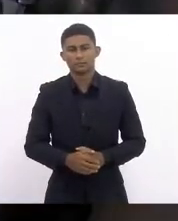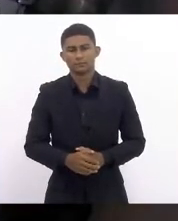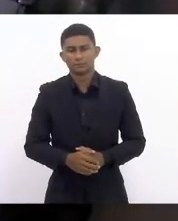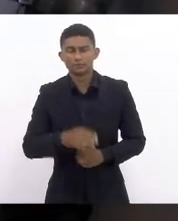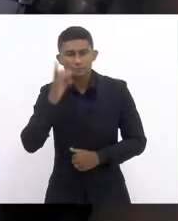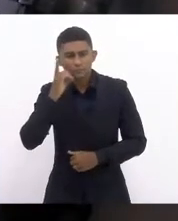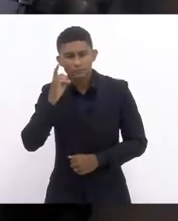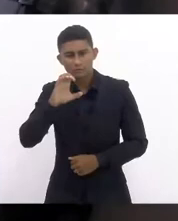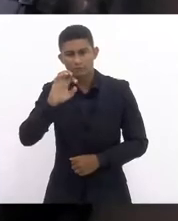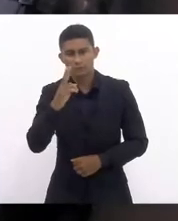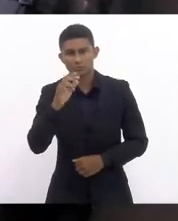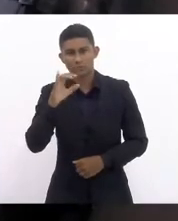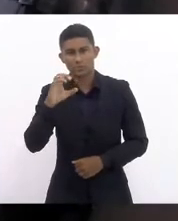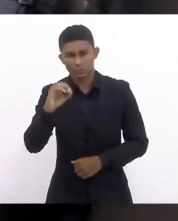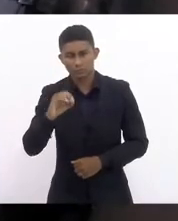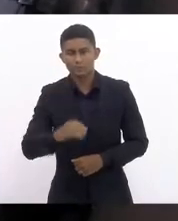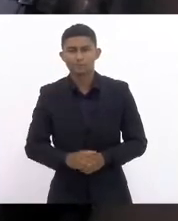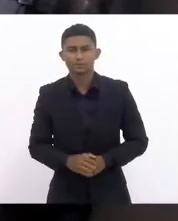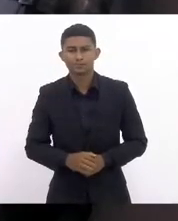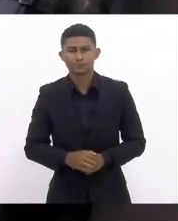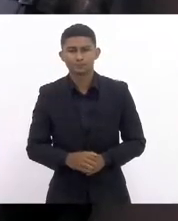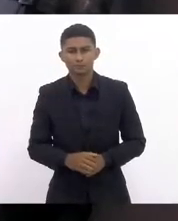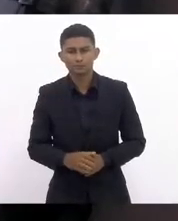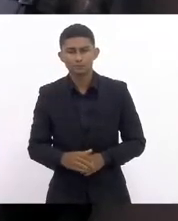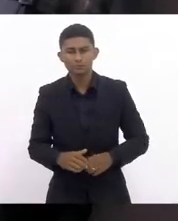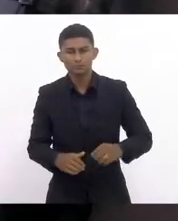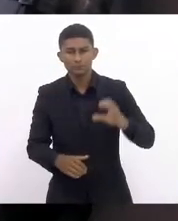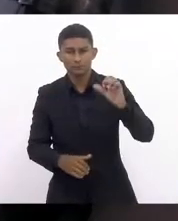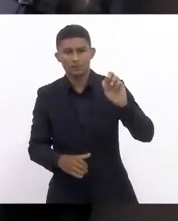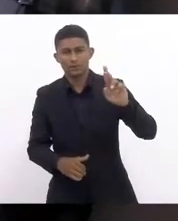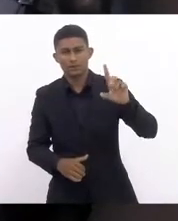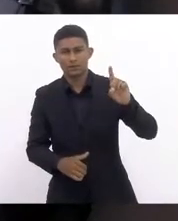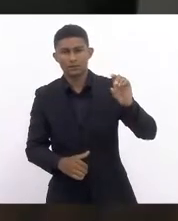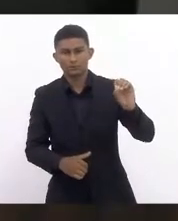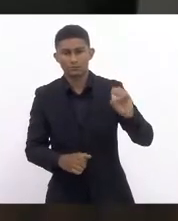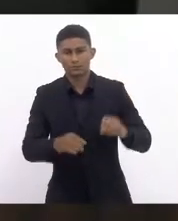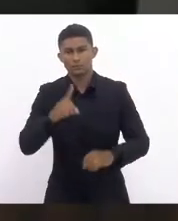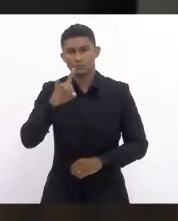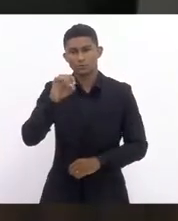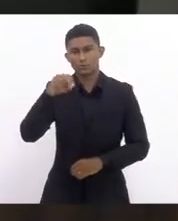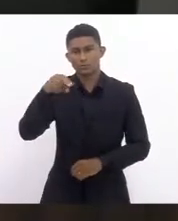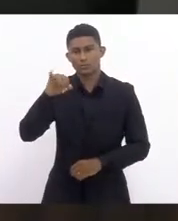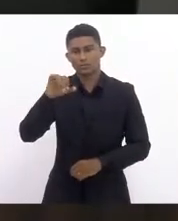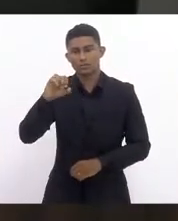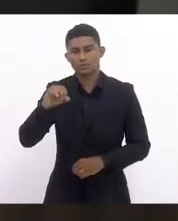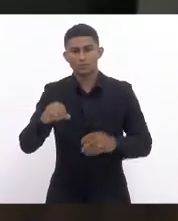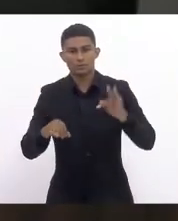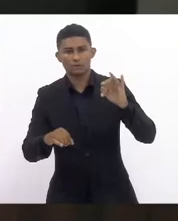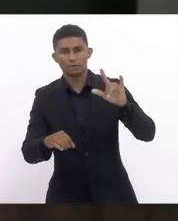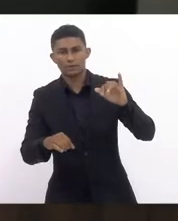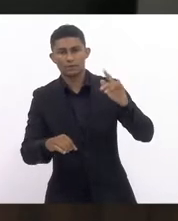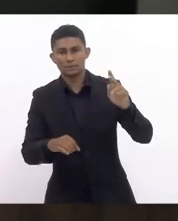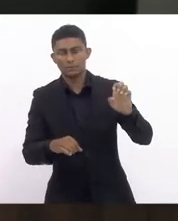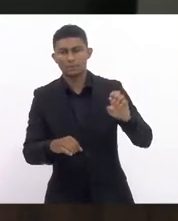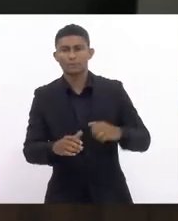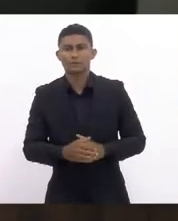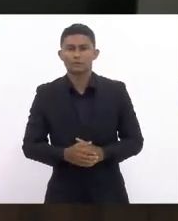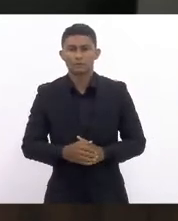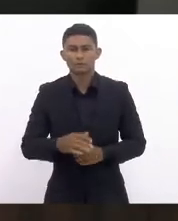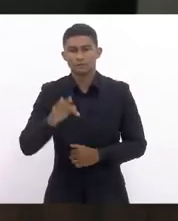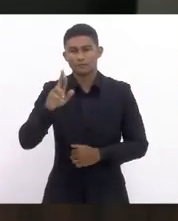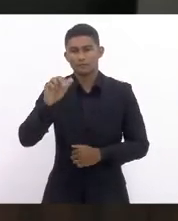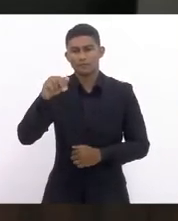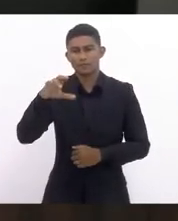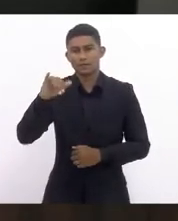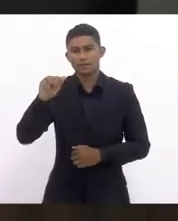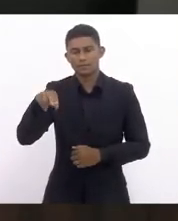Deputado Chico Machado, deputado delegado Carlos Augusto, deputado Dionísio Lins, deputado Felipe Soares, deputado Felipe Pobel, deputada